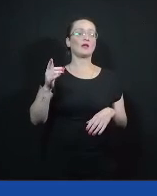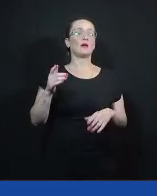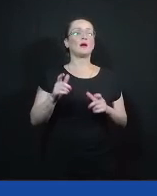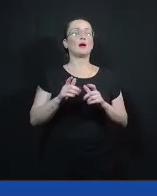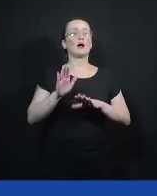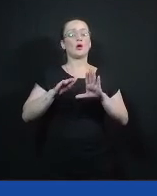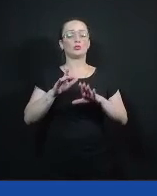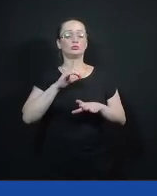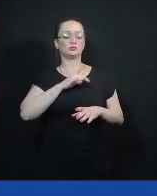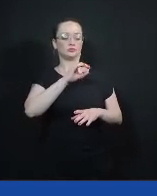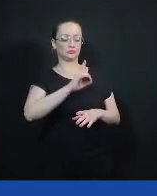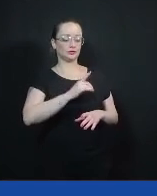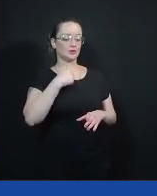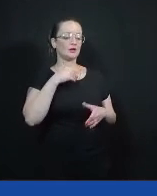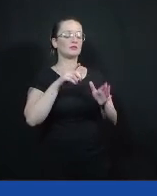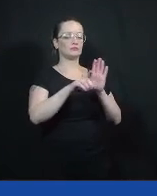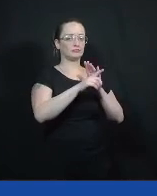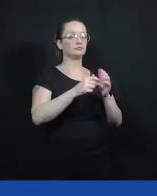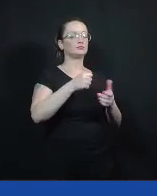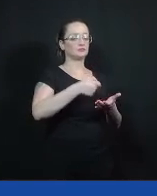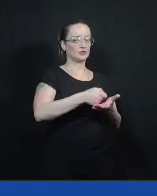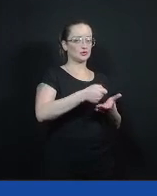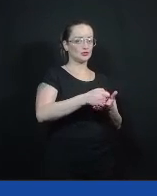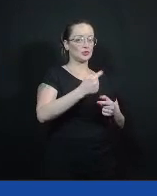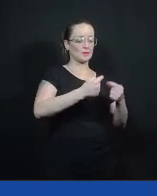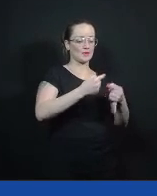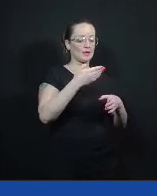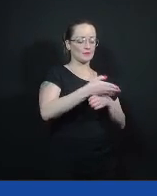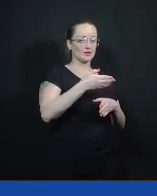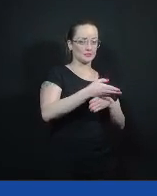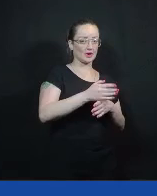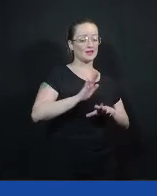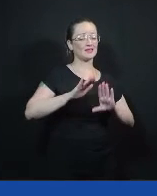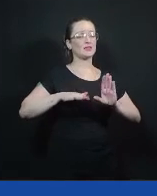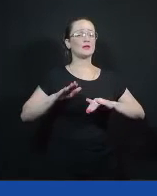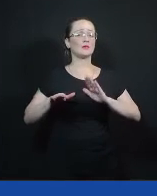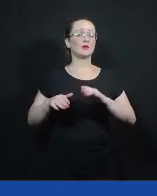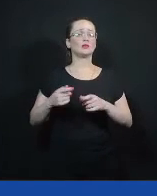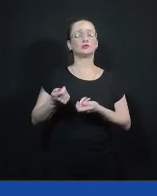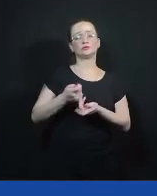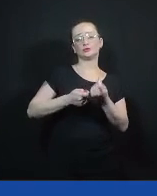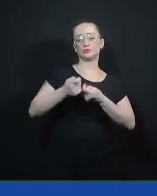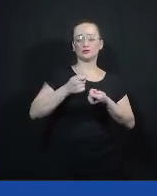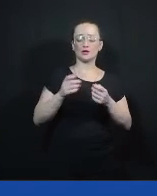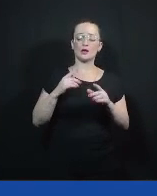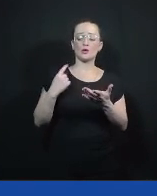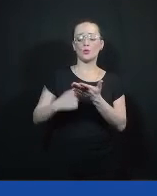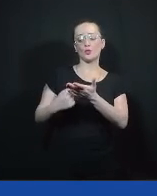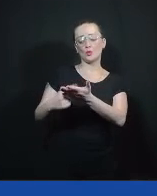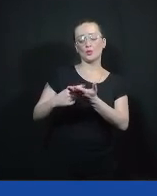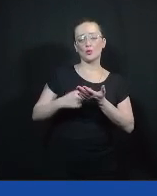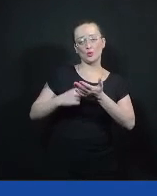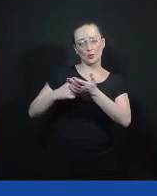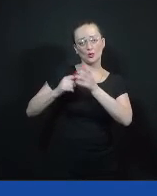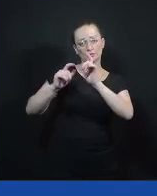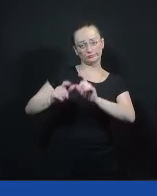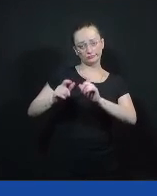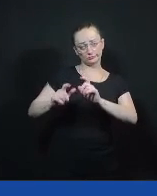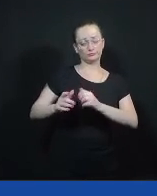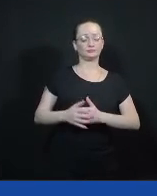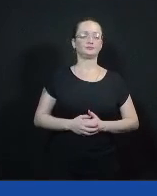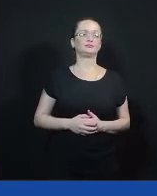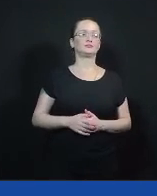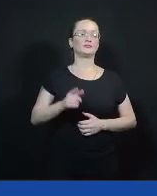direito garantido pela legislação de participação em debates. Então, tudo depende muito de negociação, de acordo entre os veículos e as